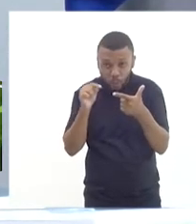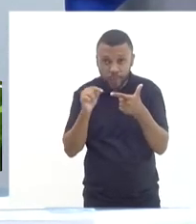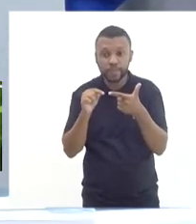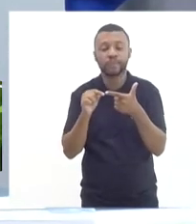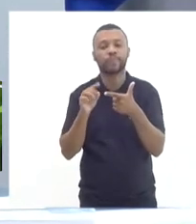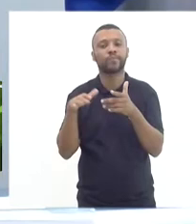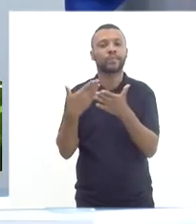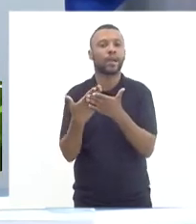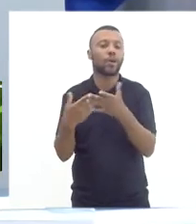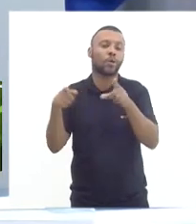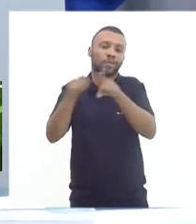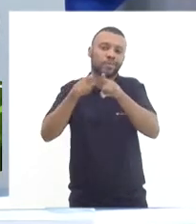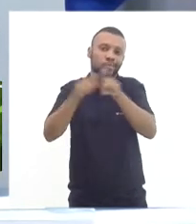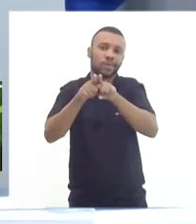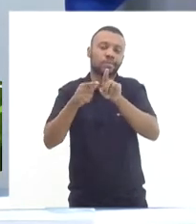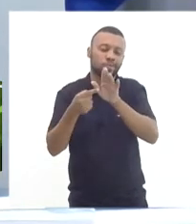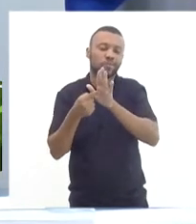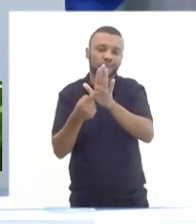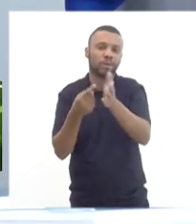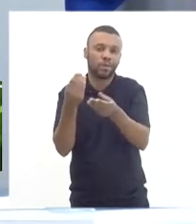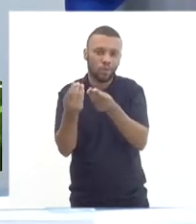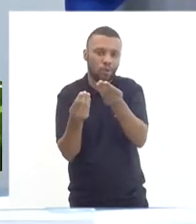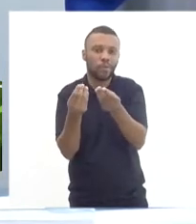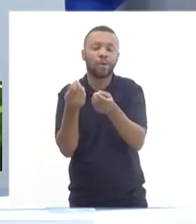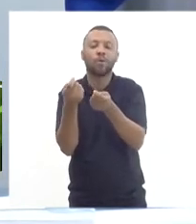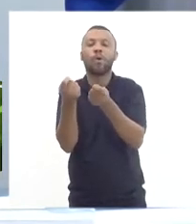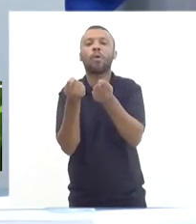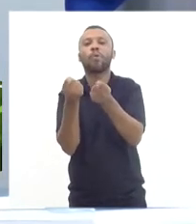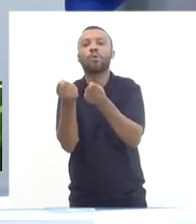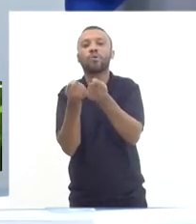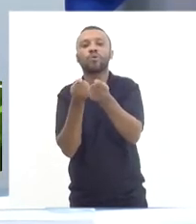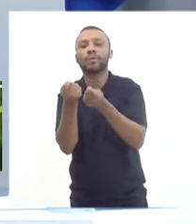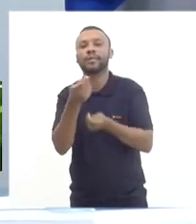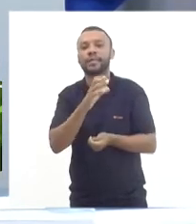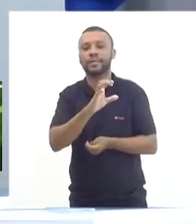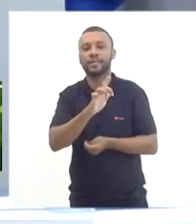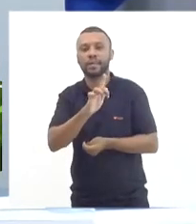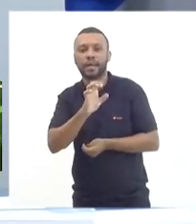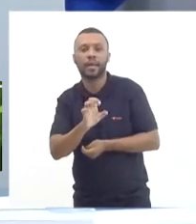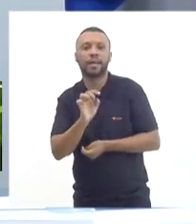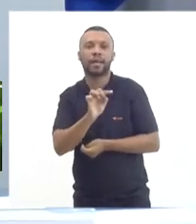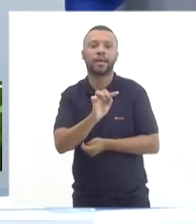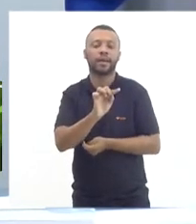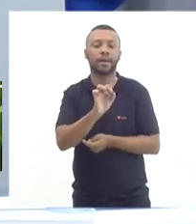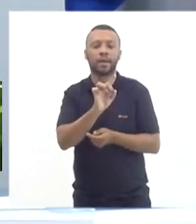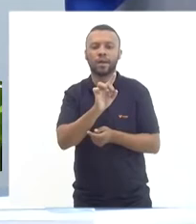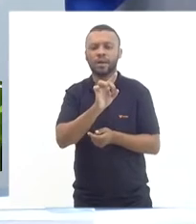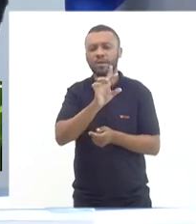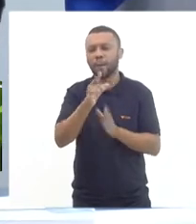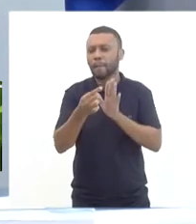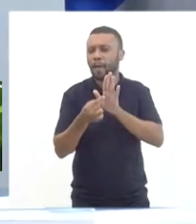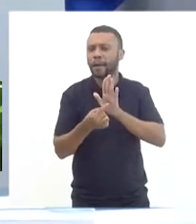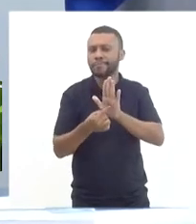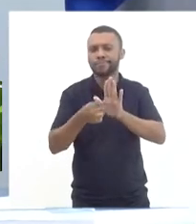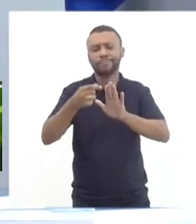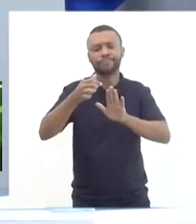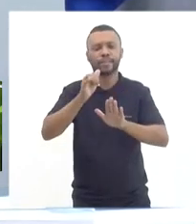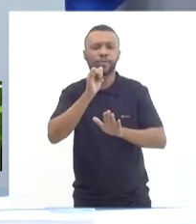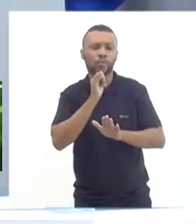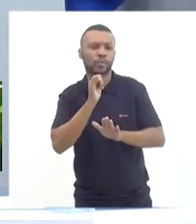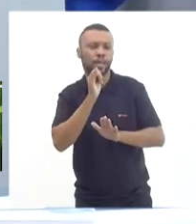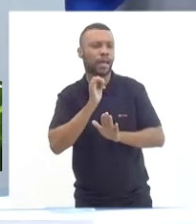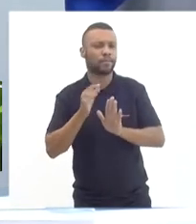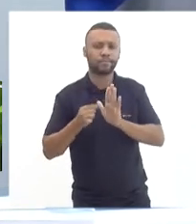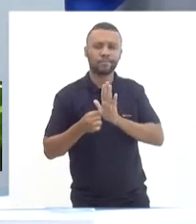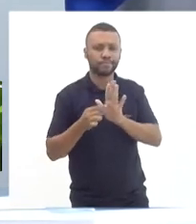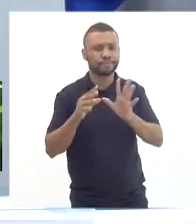eu introduzia o controle da CGE por amostragem, e a primeira,